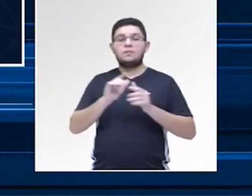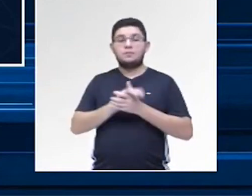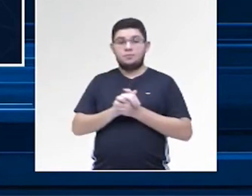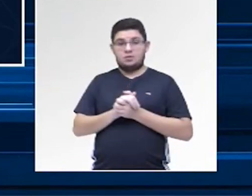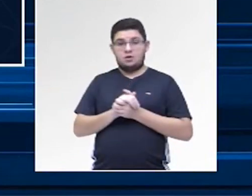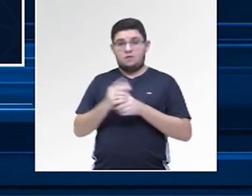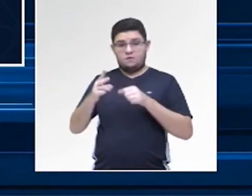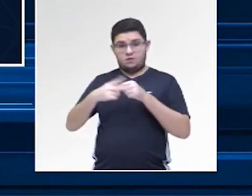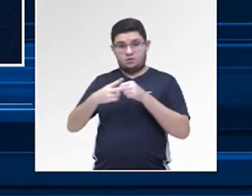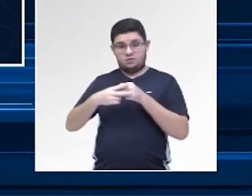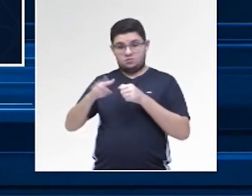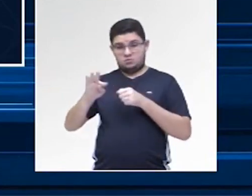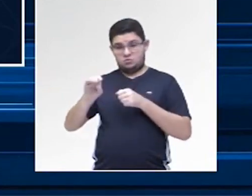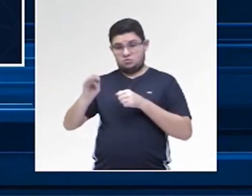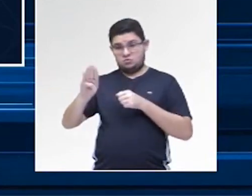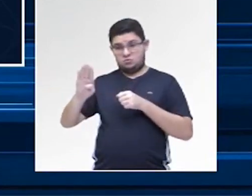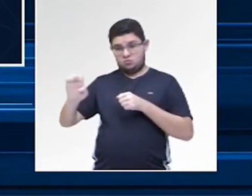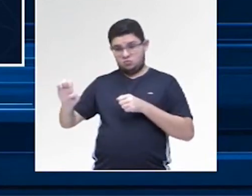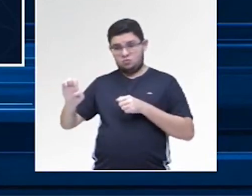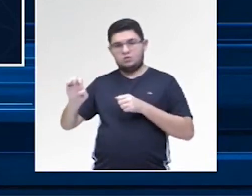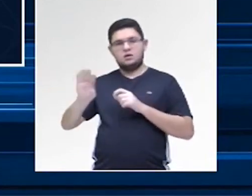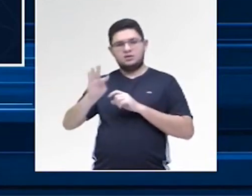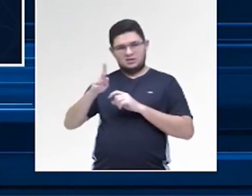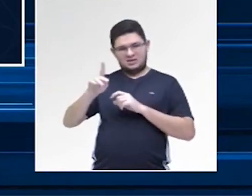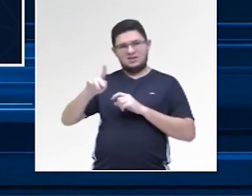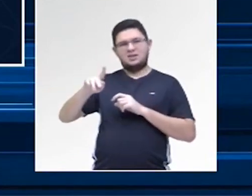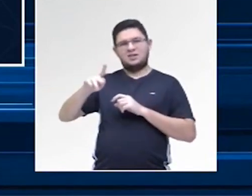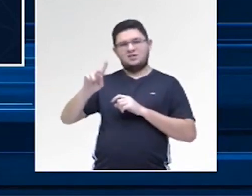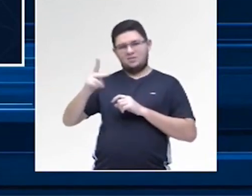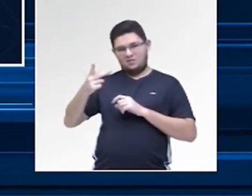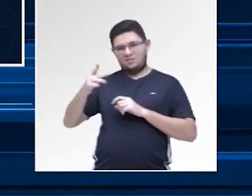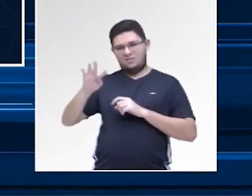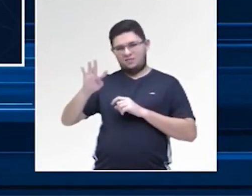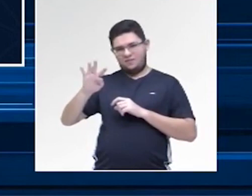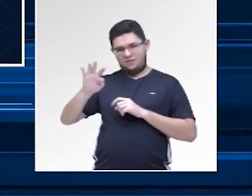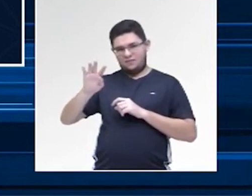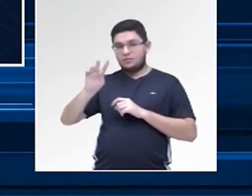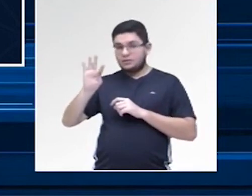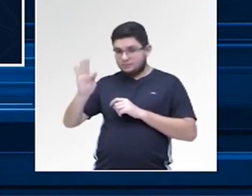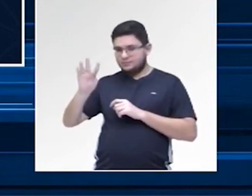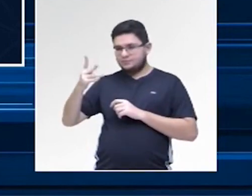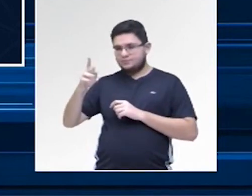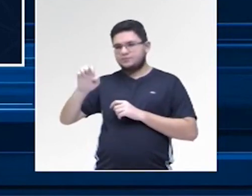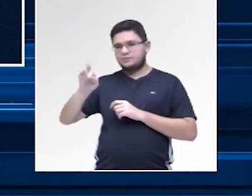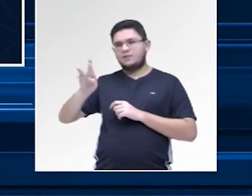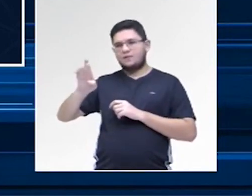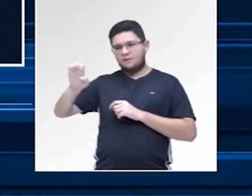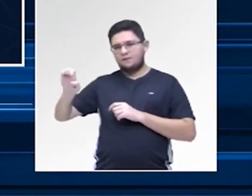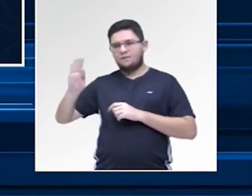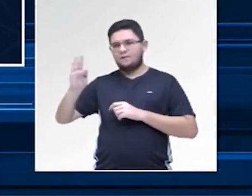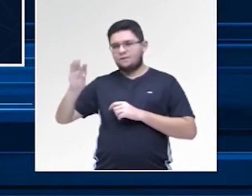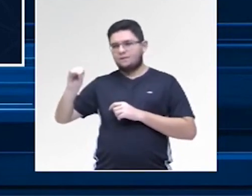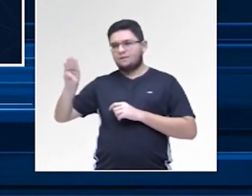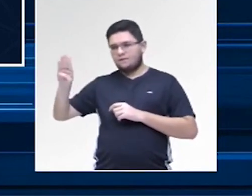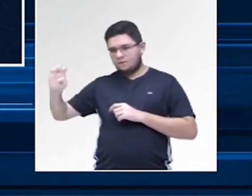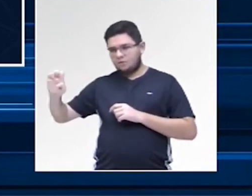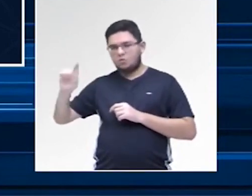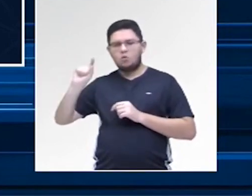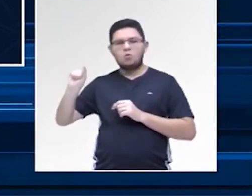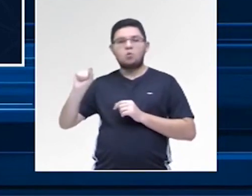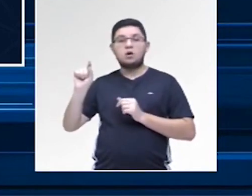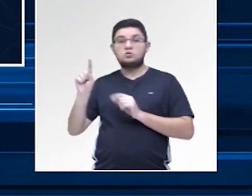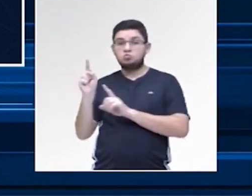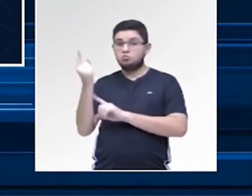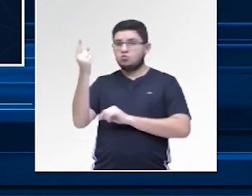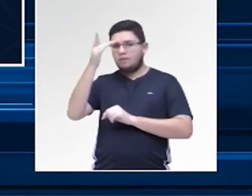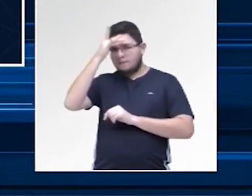né, serve para quê? Para quando queremos falar de algo que havia ou existia em um determinado lugar. É para dizer que algo não tem mais,